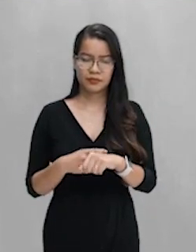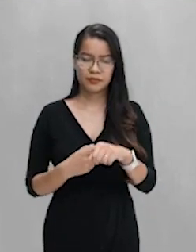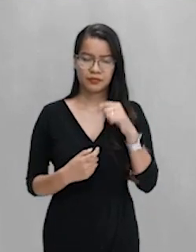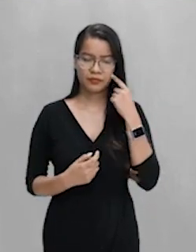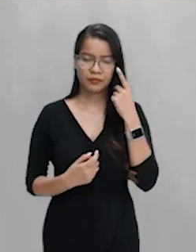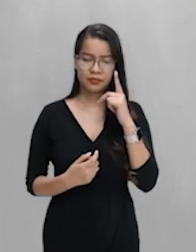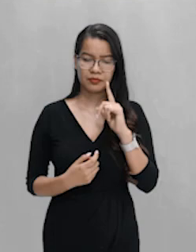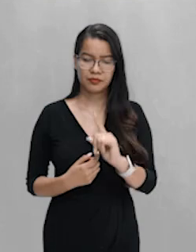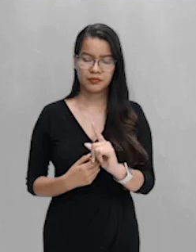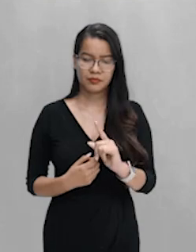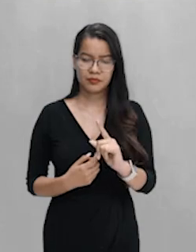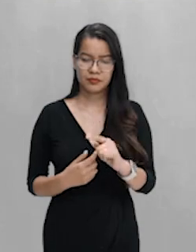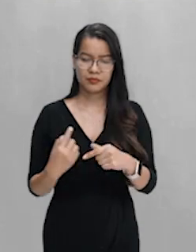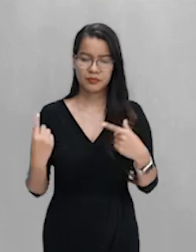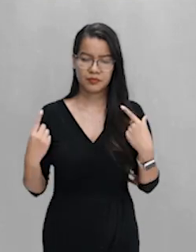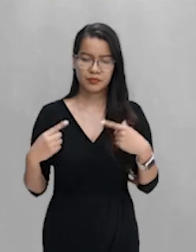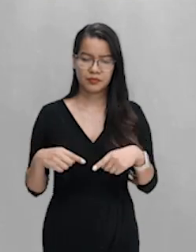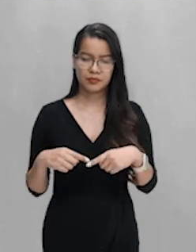competición. Então,